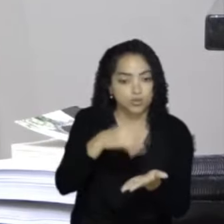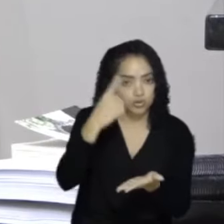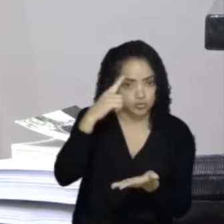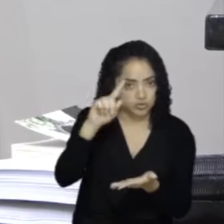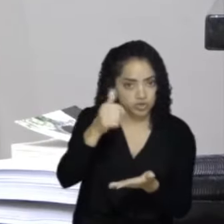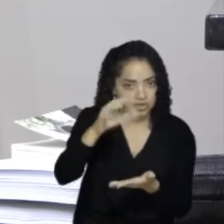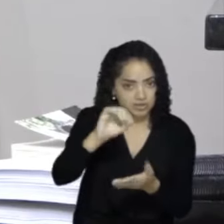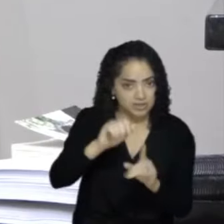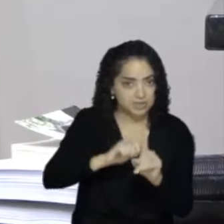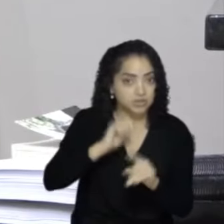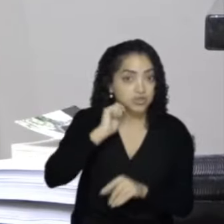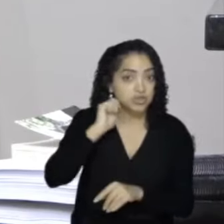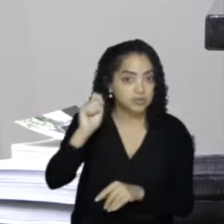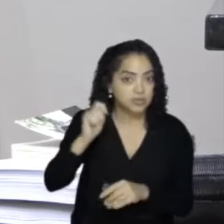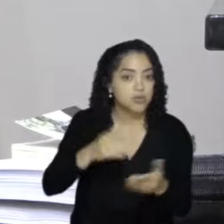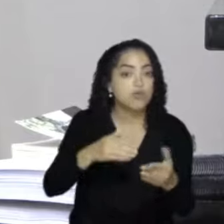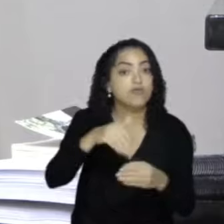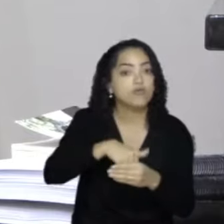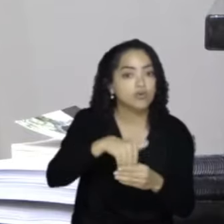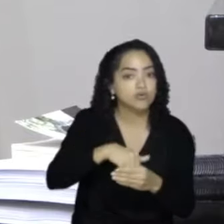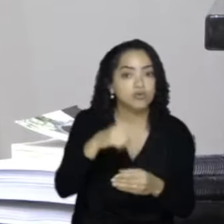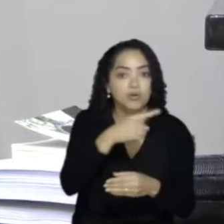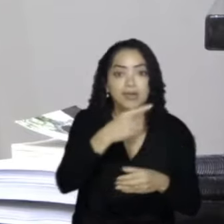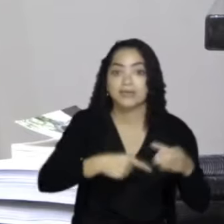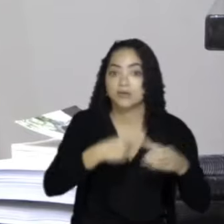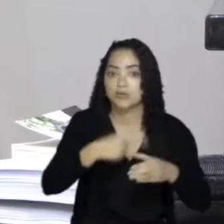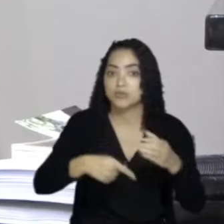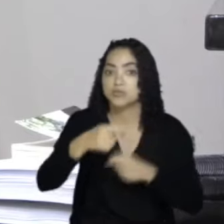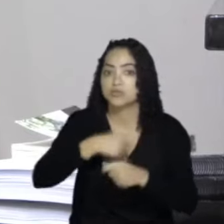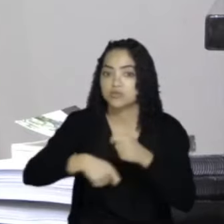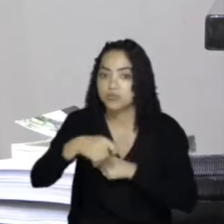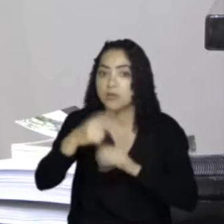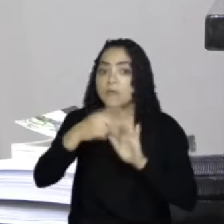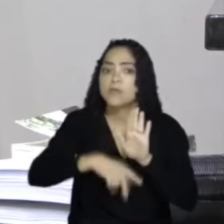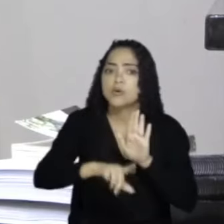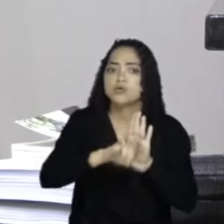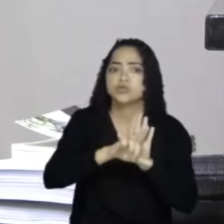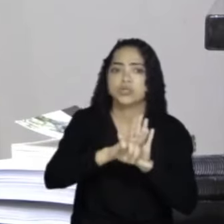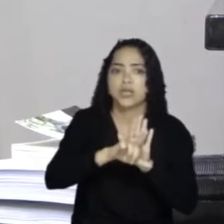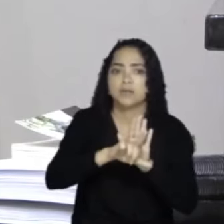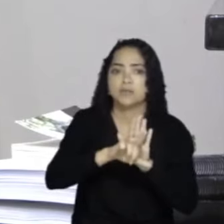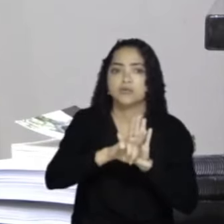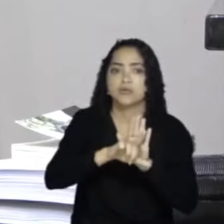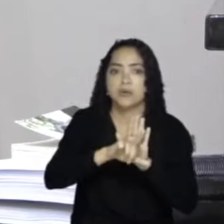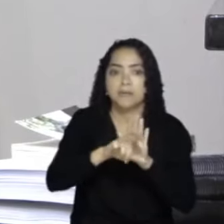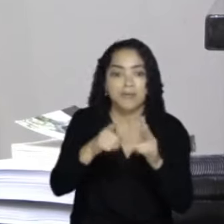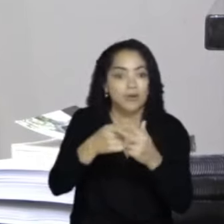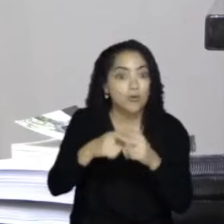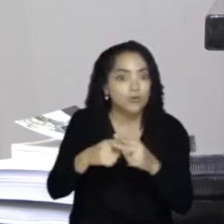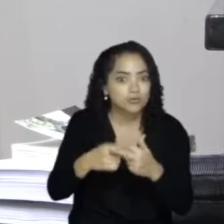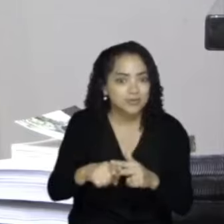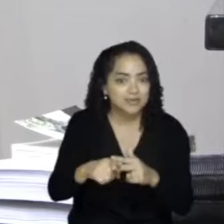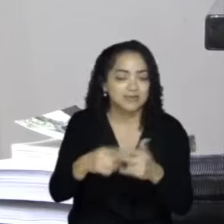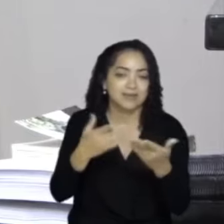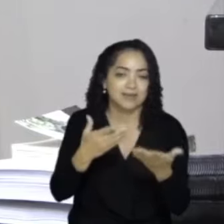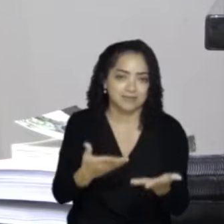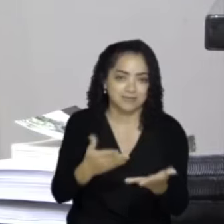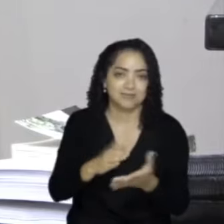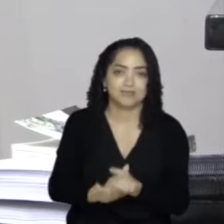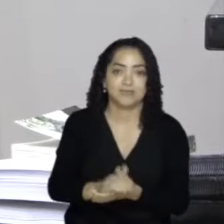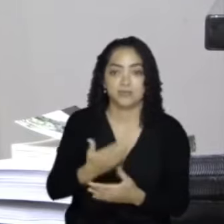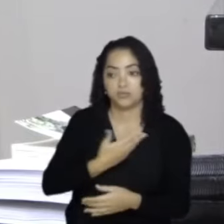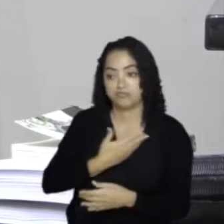abril, essa Assembleia votou na Comissão de Finanças um projeto para consertar o projeto da bancada feminina. Projeto do meu colega de